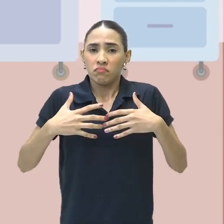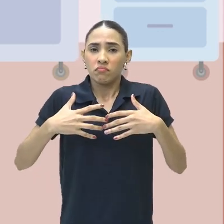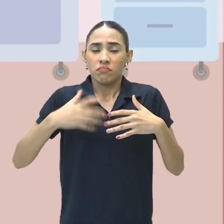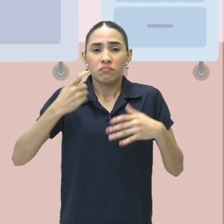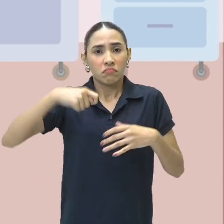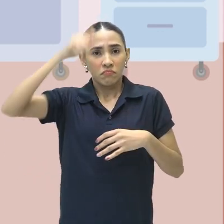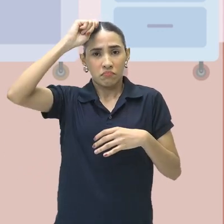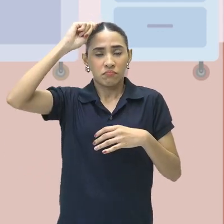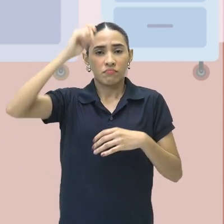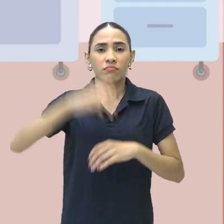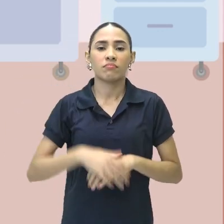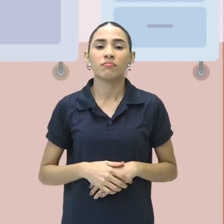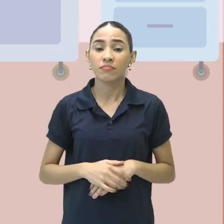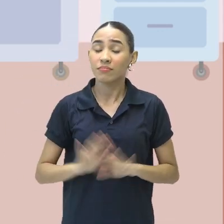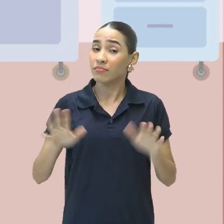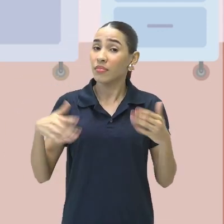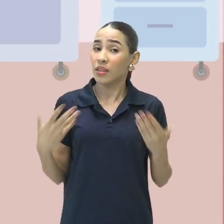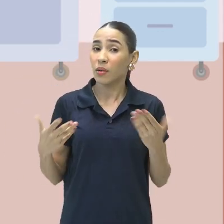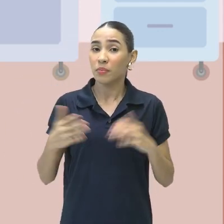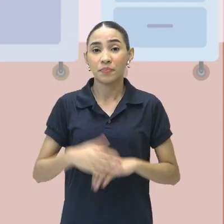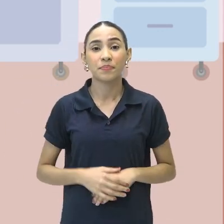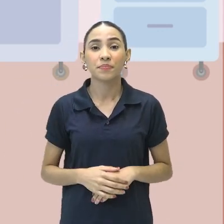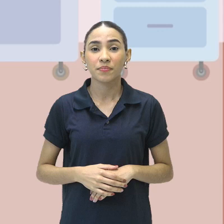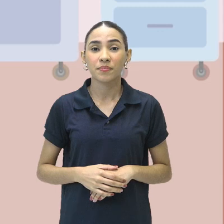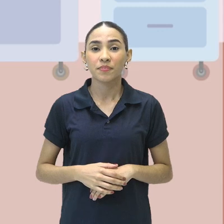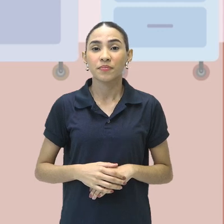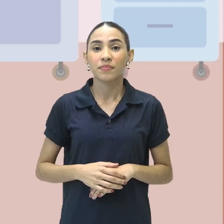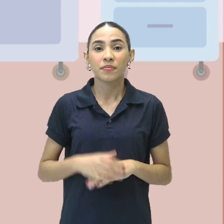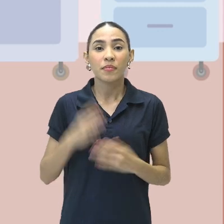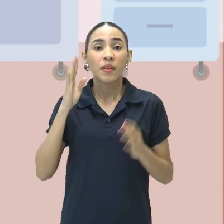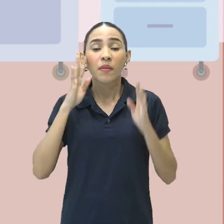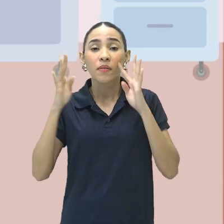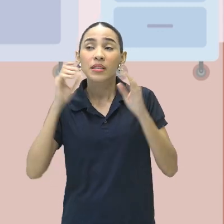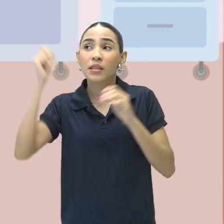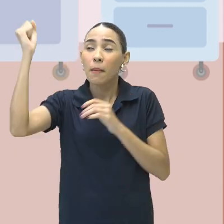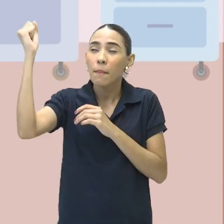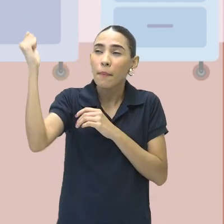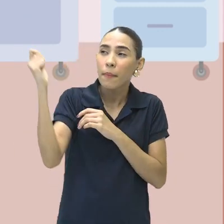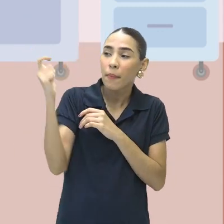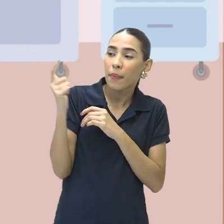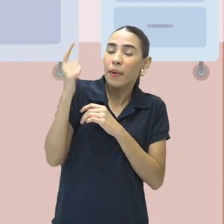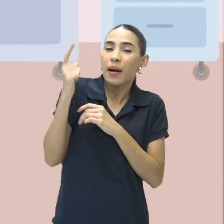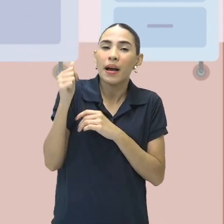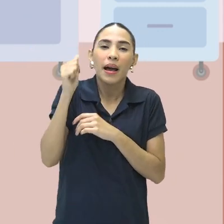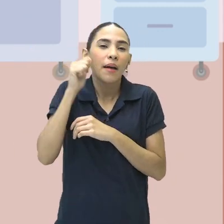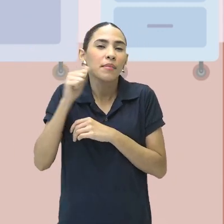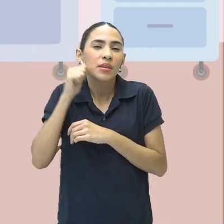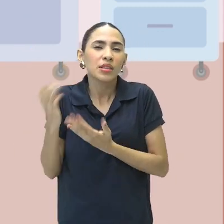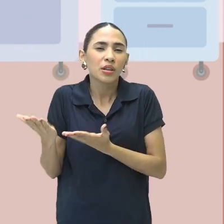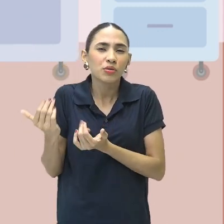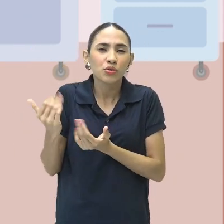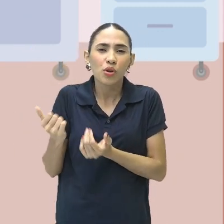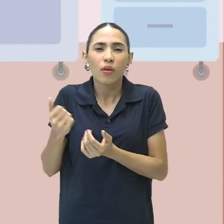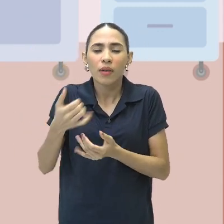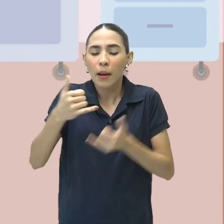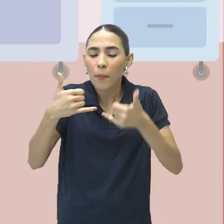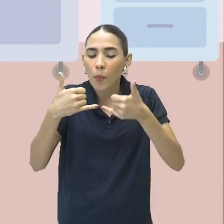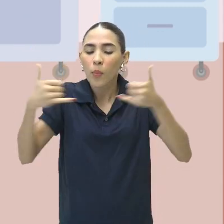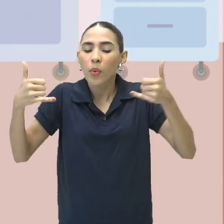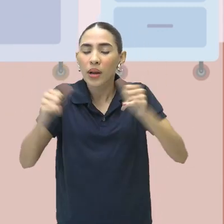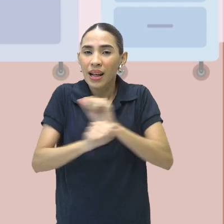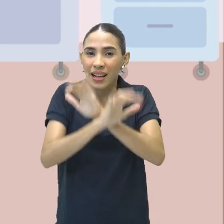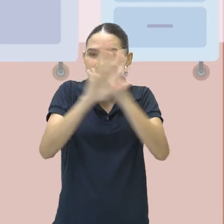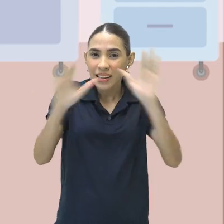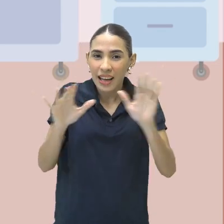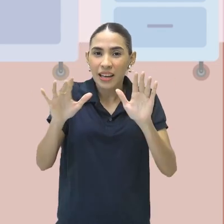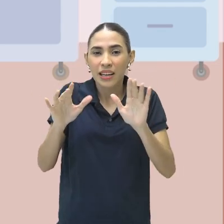chapéu. Então, como se ouvisse a chegada do sol, a moça escolheu uma linha clara e